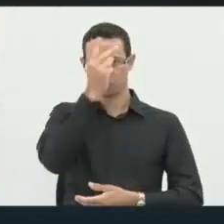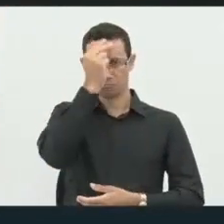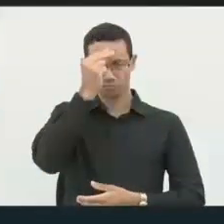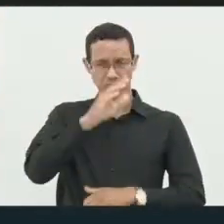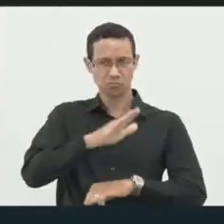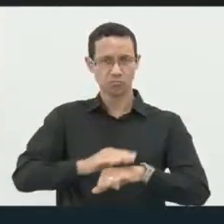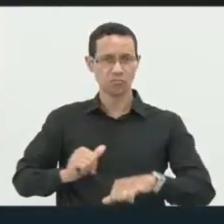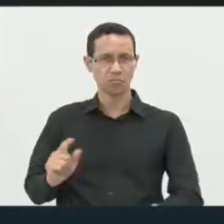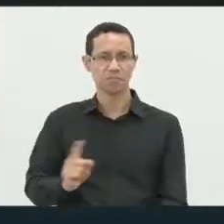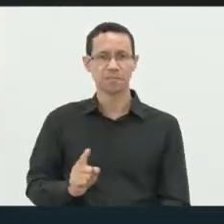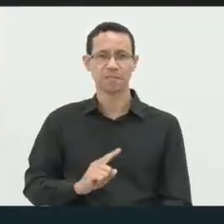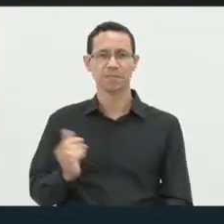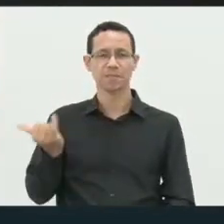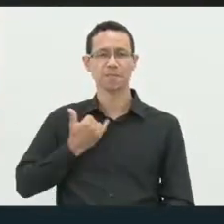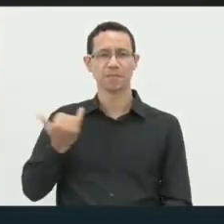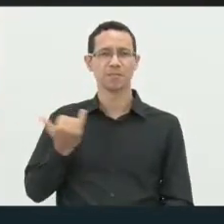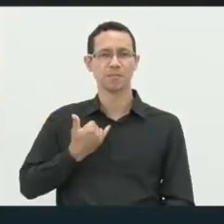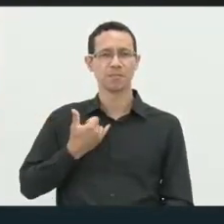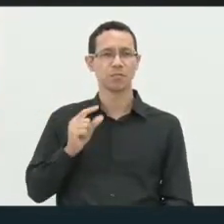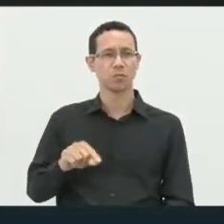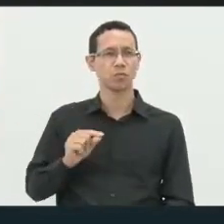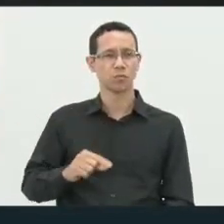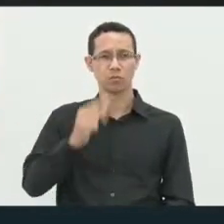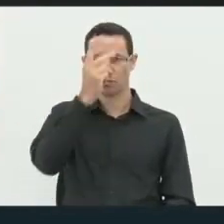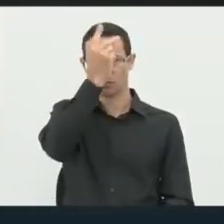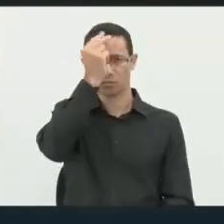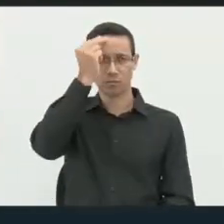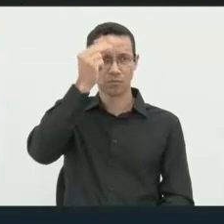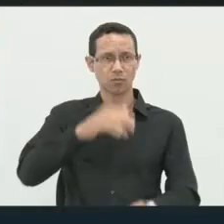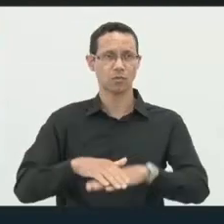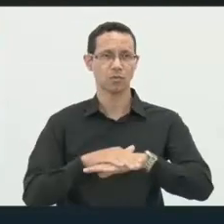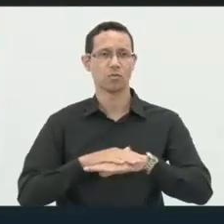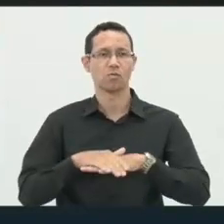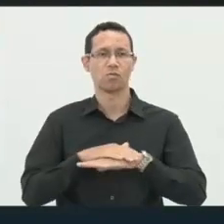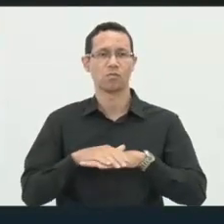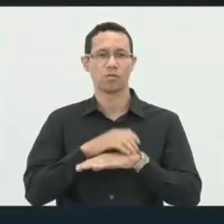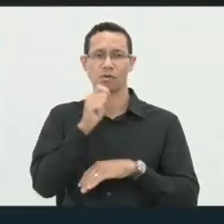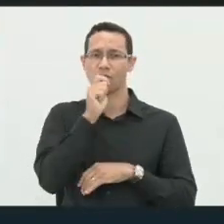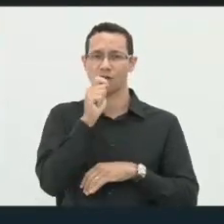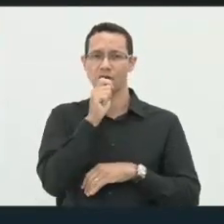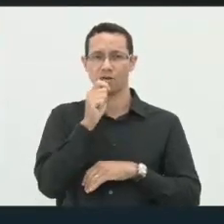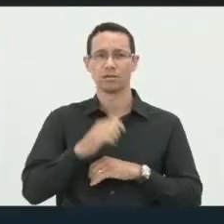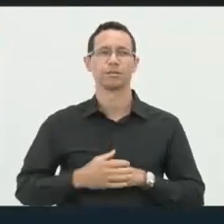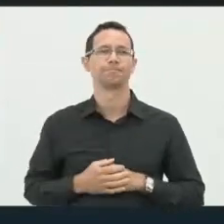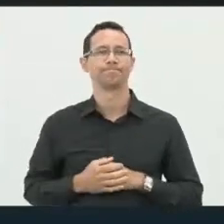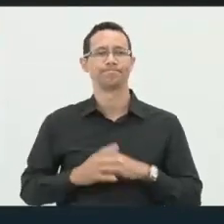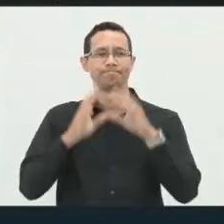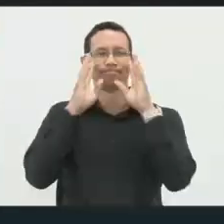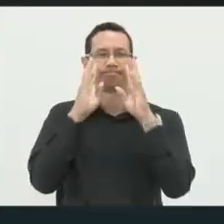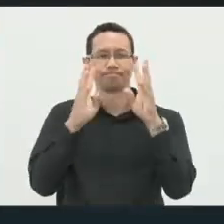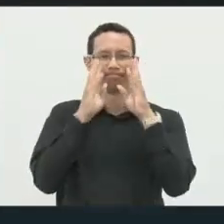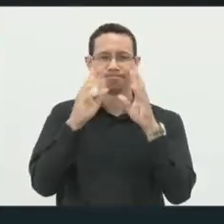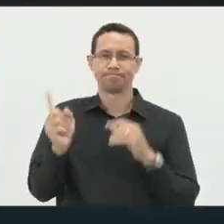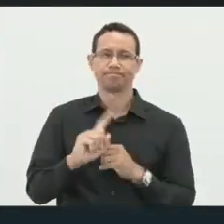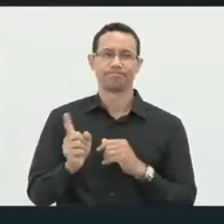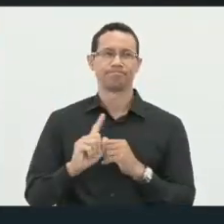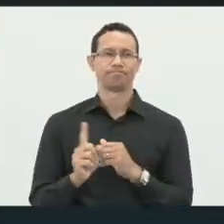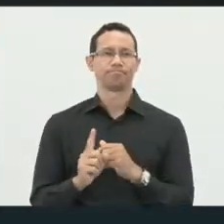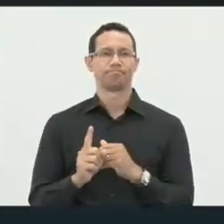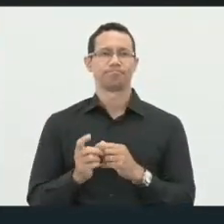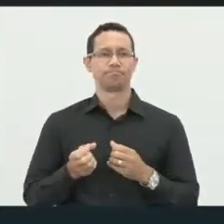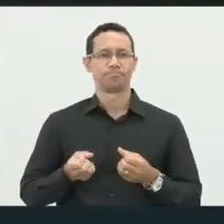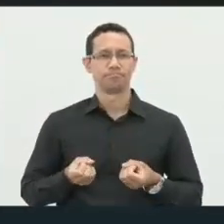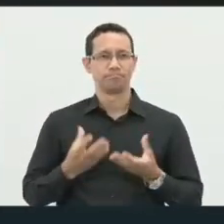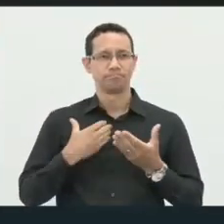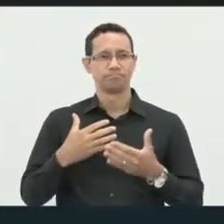que eu ouço dizer Vereador Lucas é que o prefeito não está conversando com os vereadores ele não tá dando uma atenção tá soltando os cachorros em cima